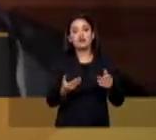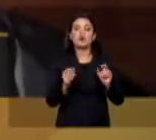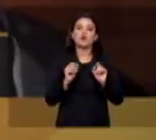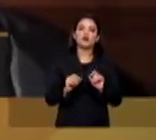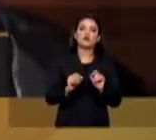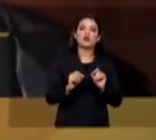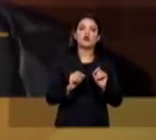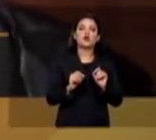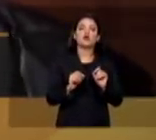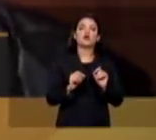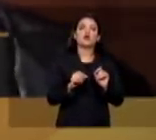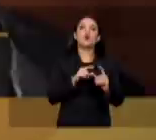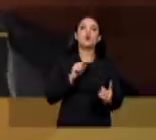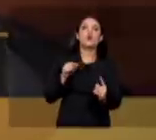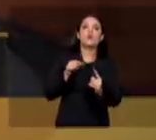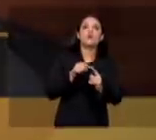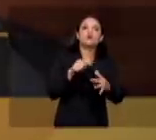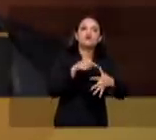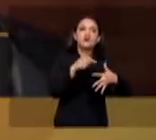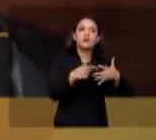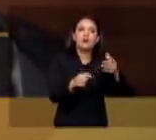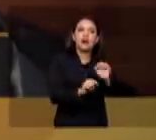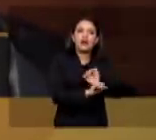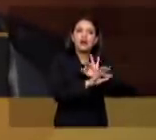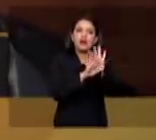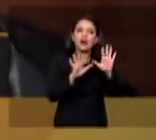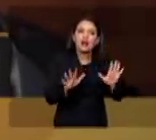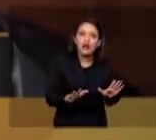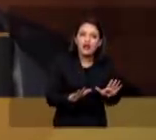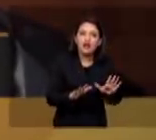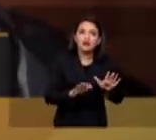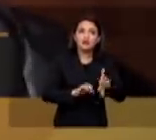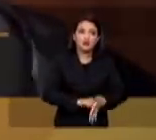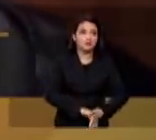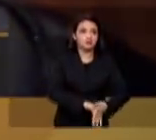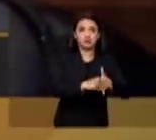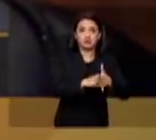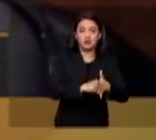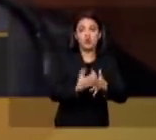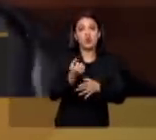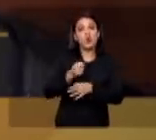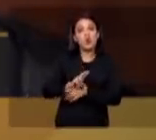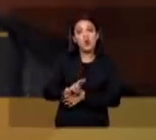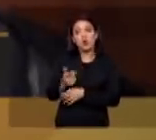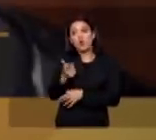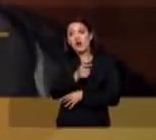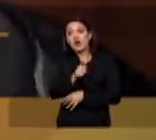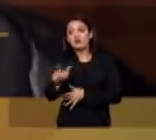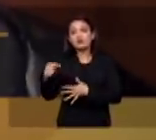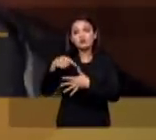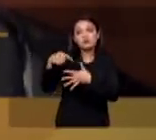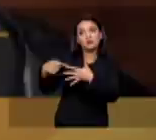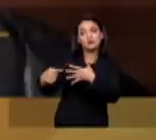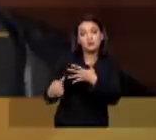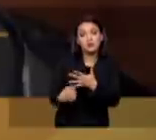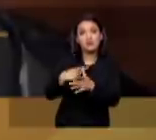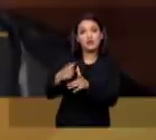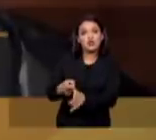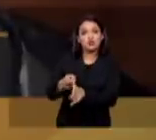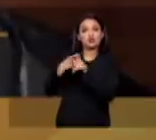impedimento e as subjetivas para a suspeição, dentre as